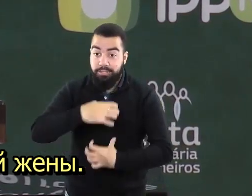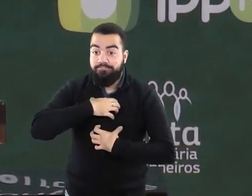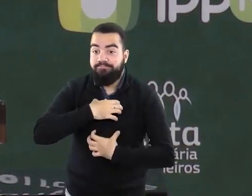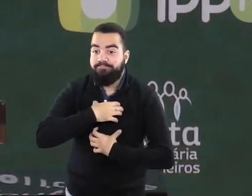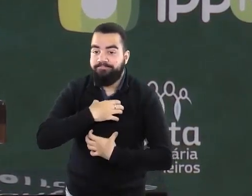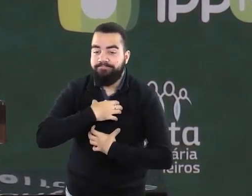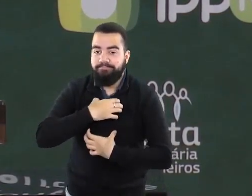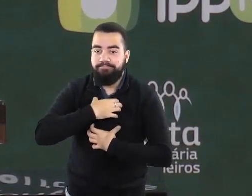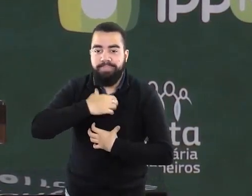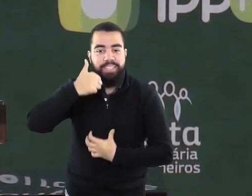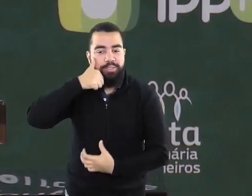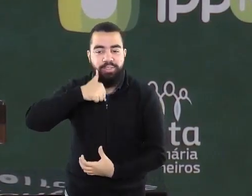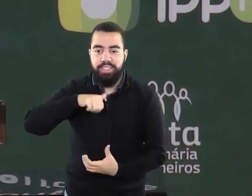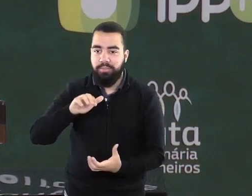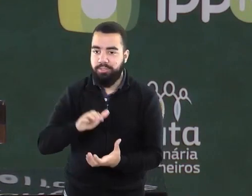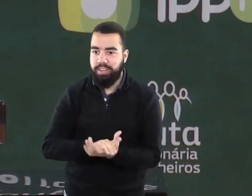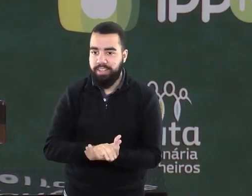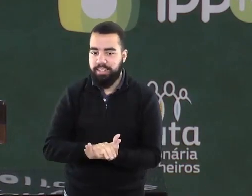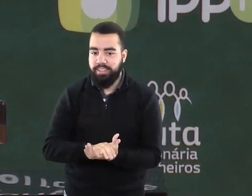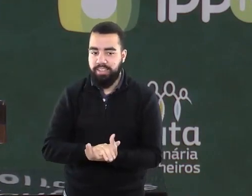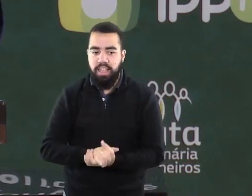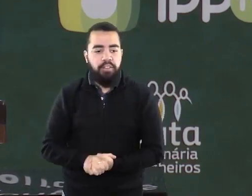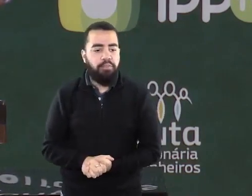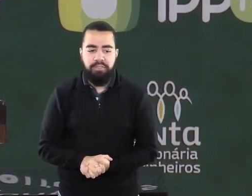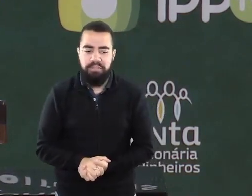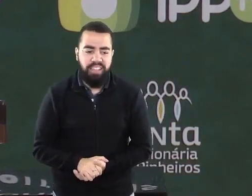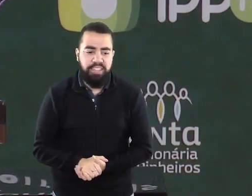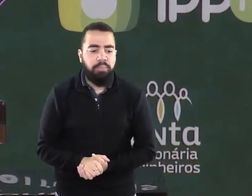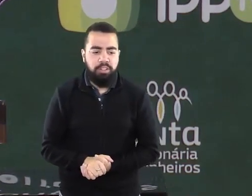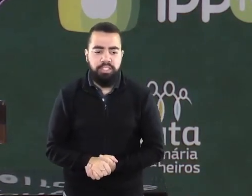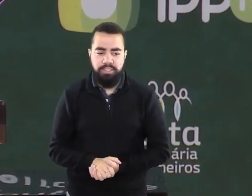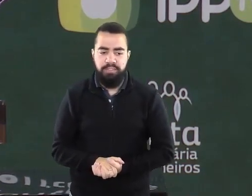esposa. Está na hora de dar uma revitalizada.